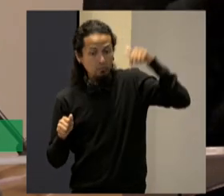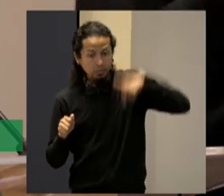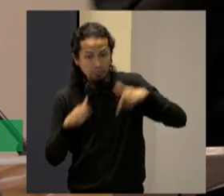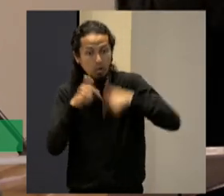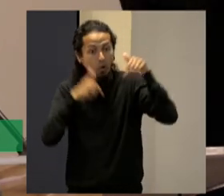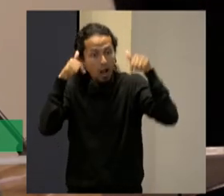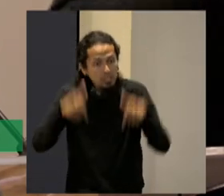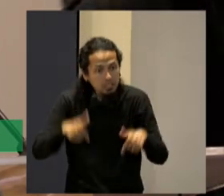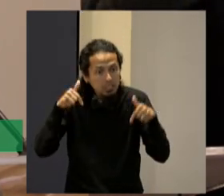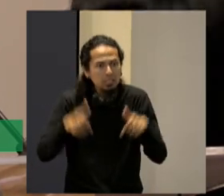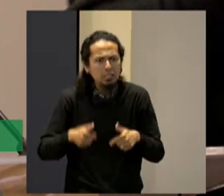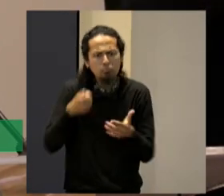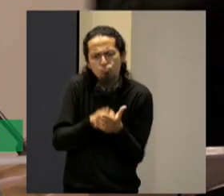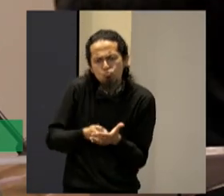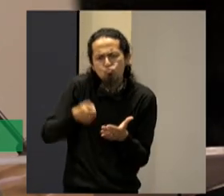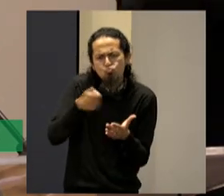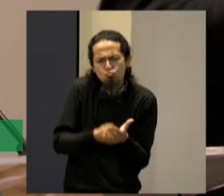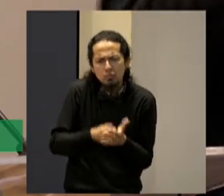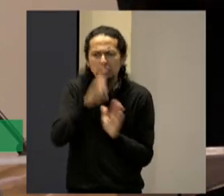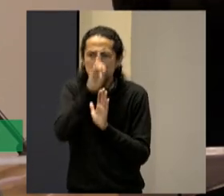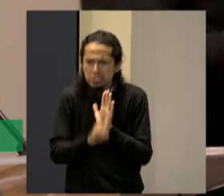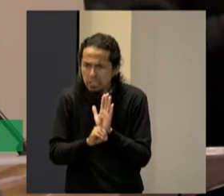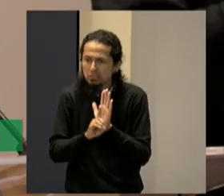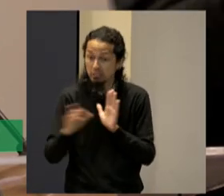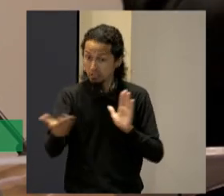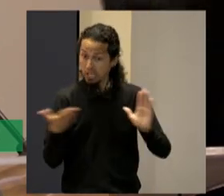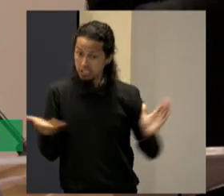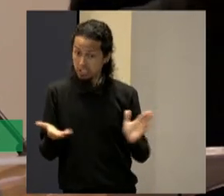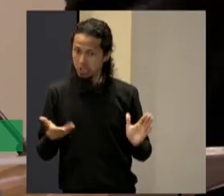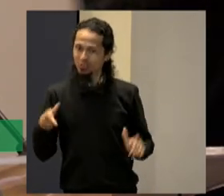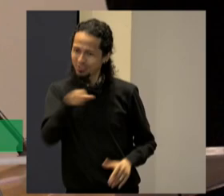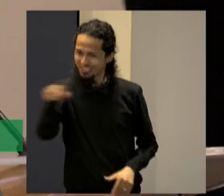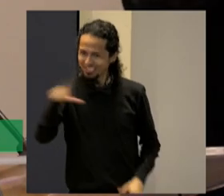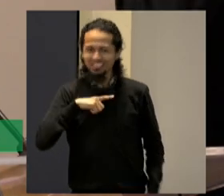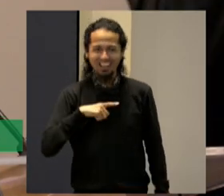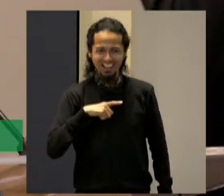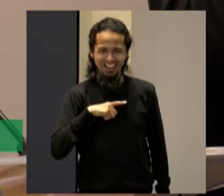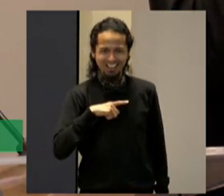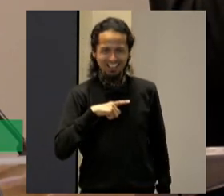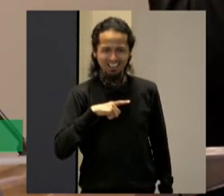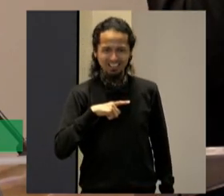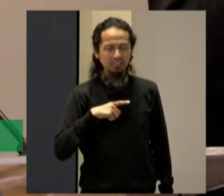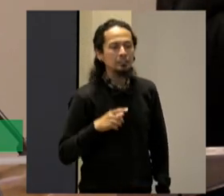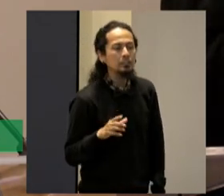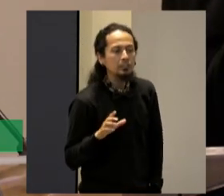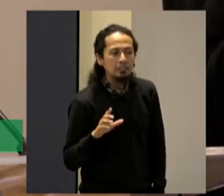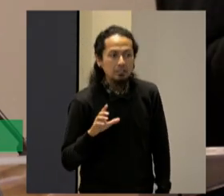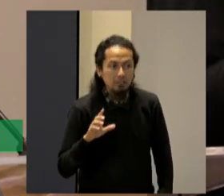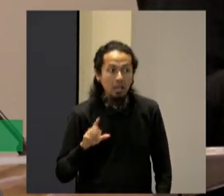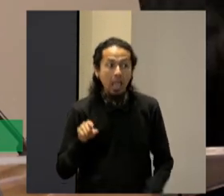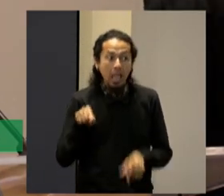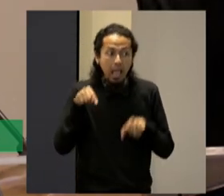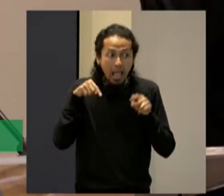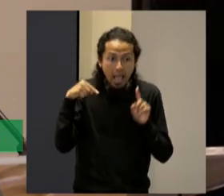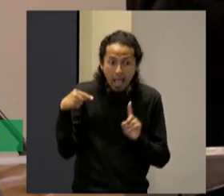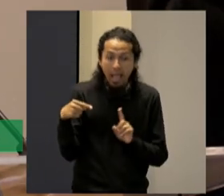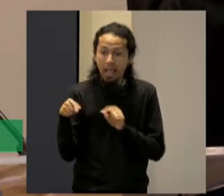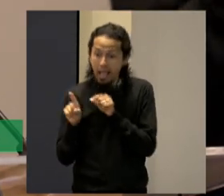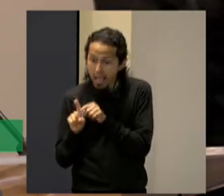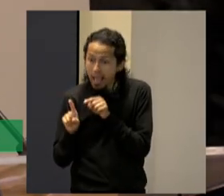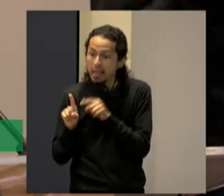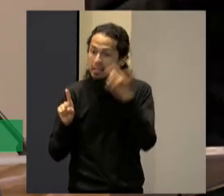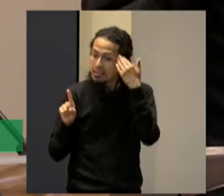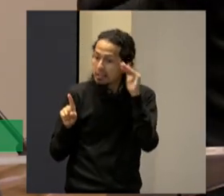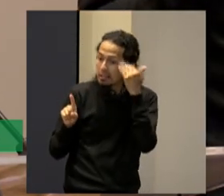hoje temos na nossa categoria. E, sobretudo, foi aquela que entendeu que o professor era um sujeito que poderia